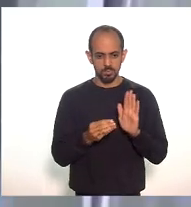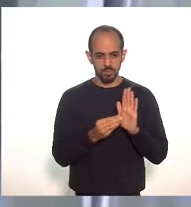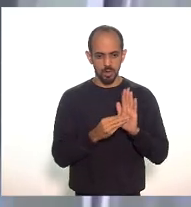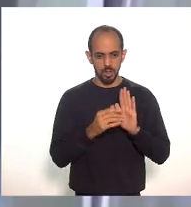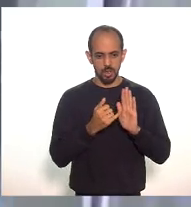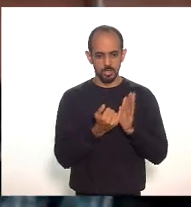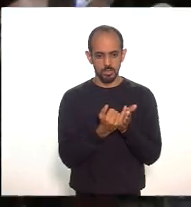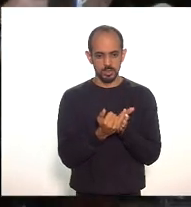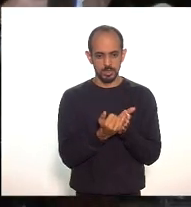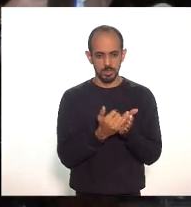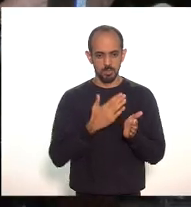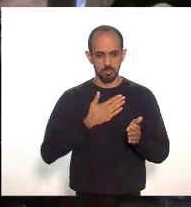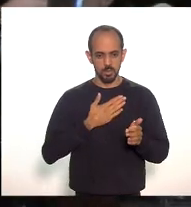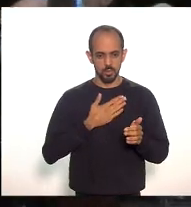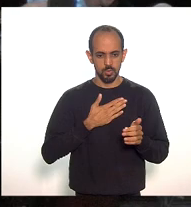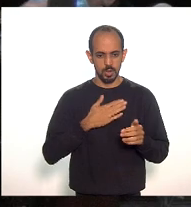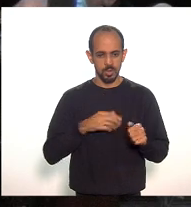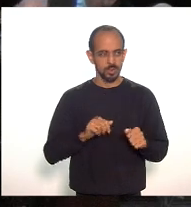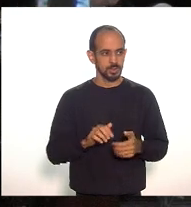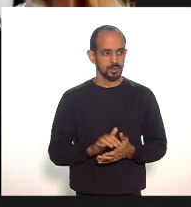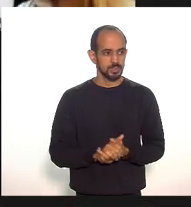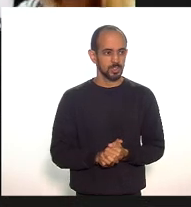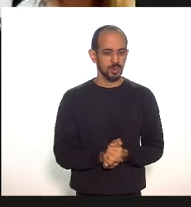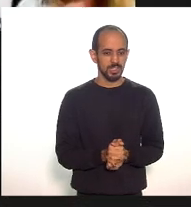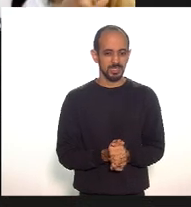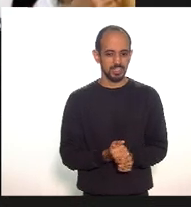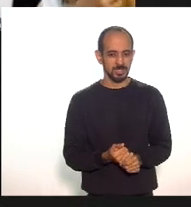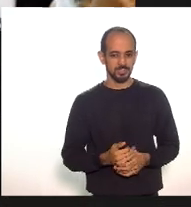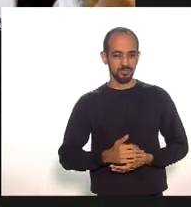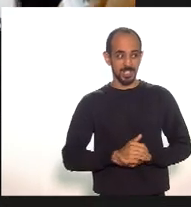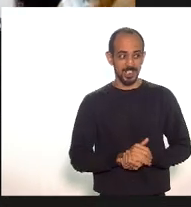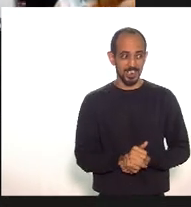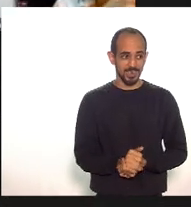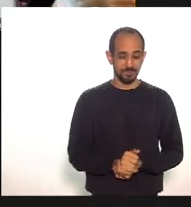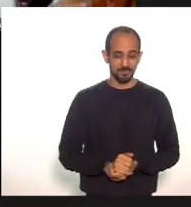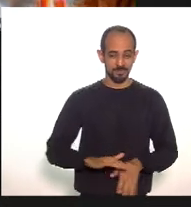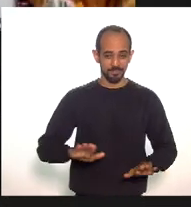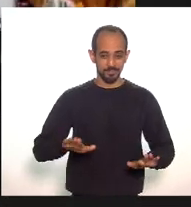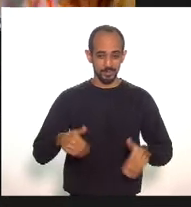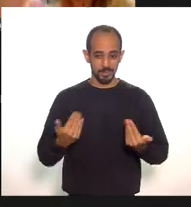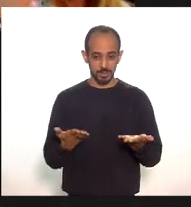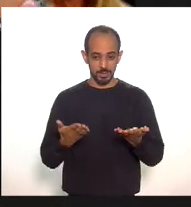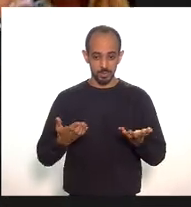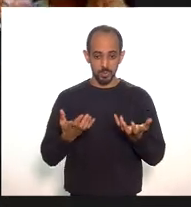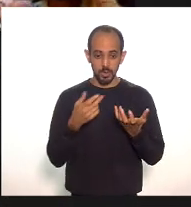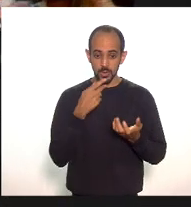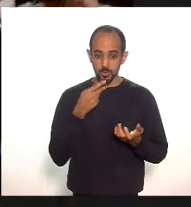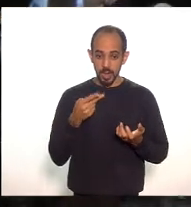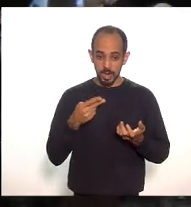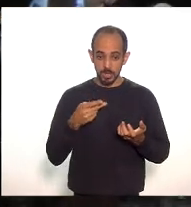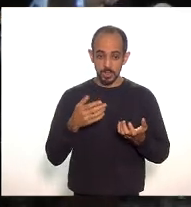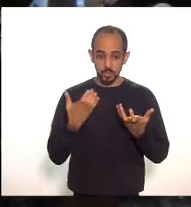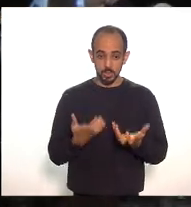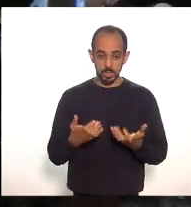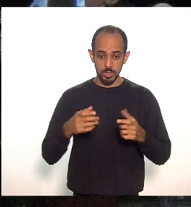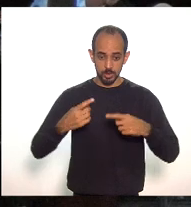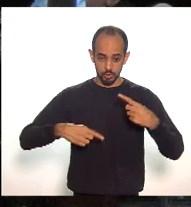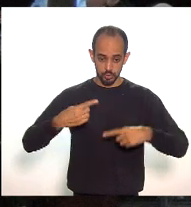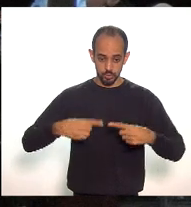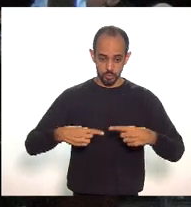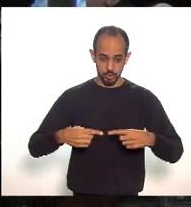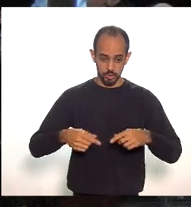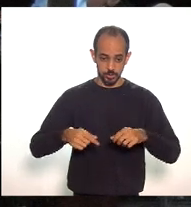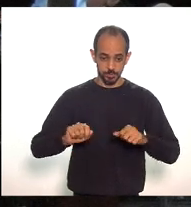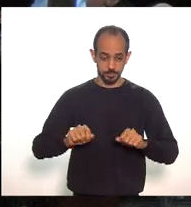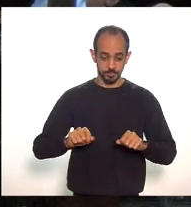tá discutindo também eu gostaria eu já anunciei que eu queria discutir logo na seção anterior